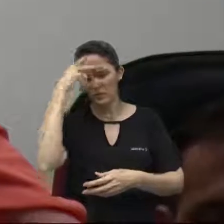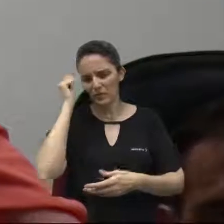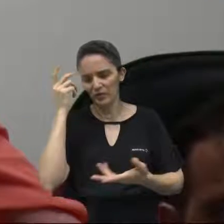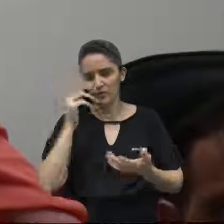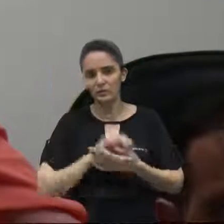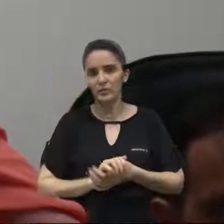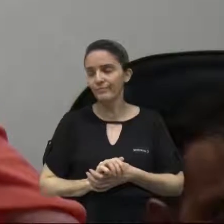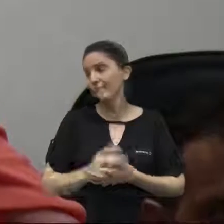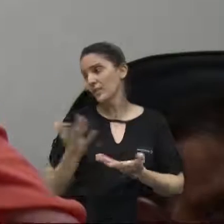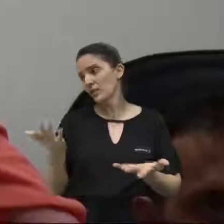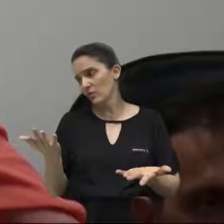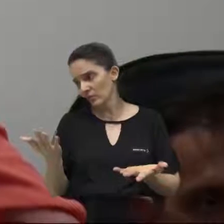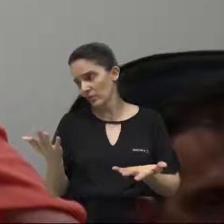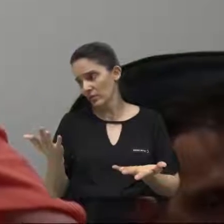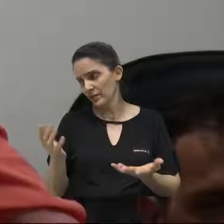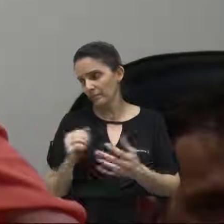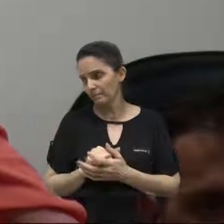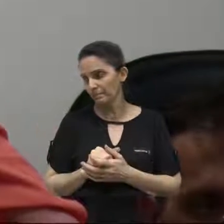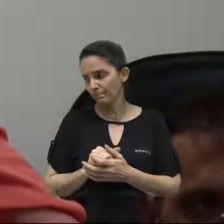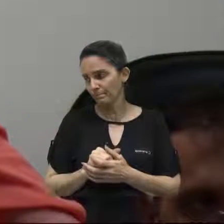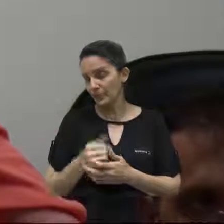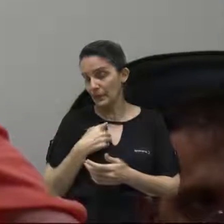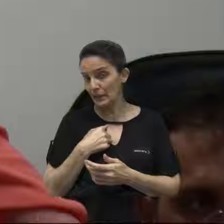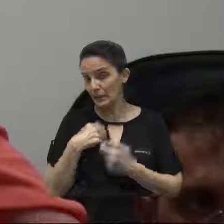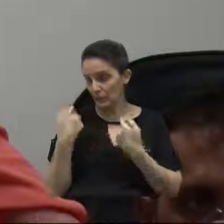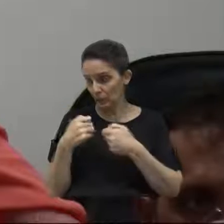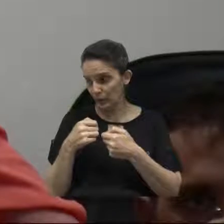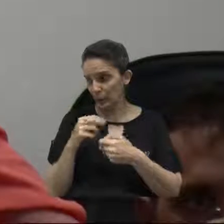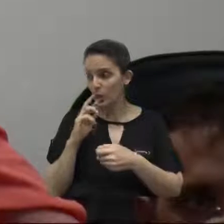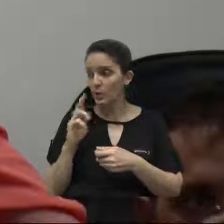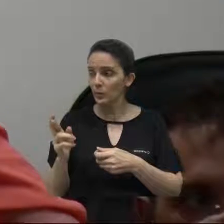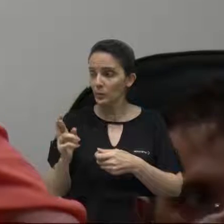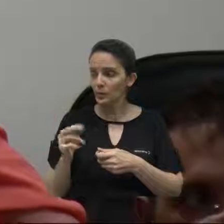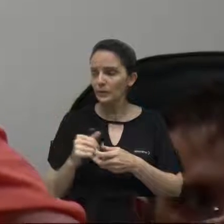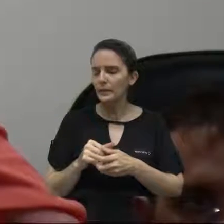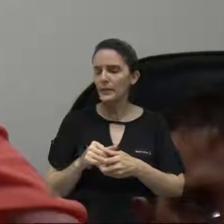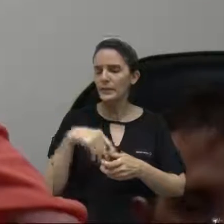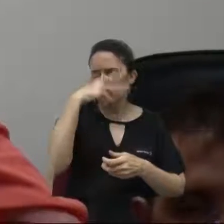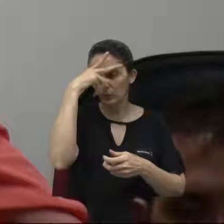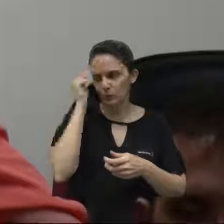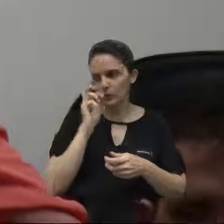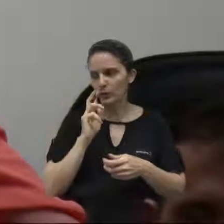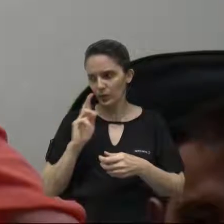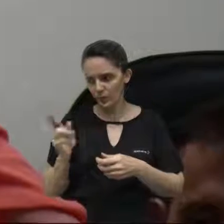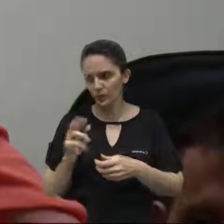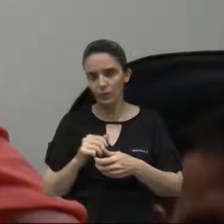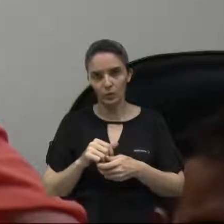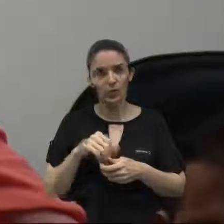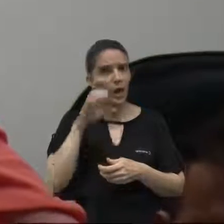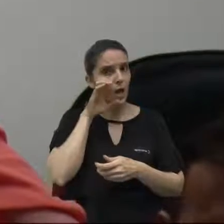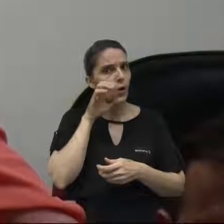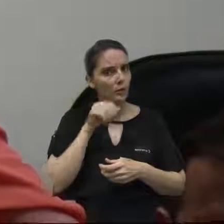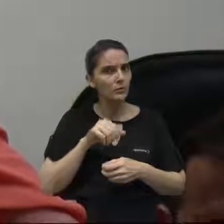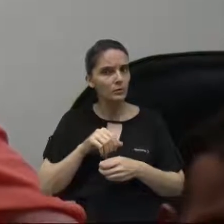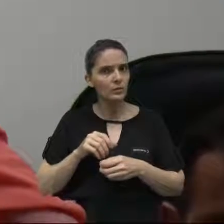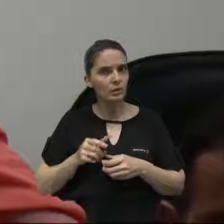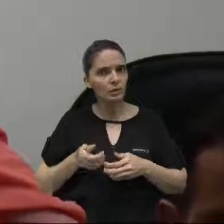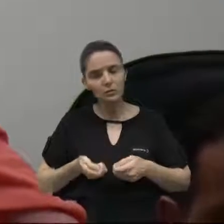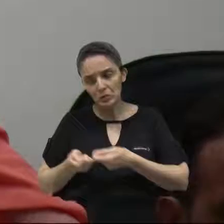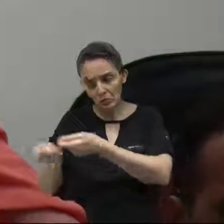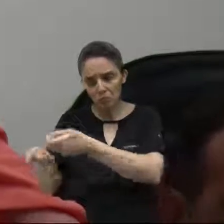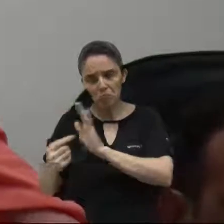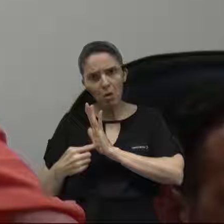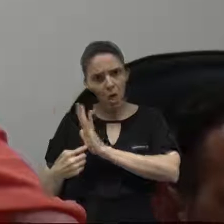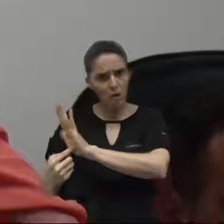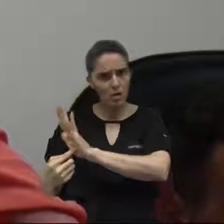ela, infelizmente, eu vou ter que dizer para você, vou te mandar o requerimento, a resposta, porque eu encaminho para todas as pessoas que me procuram, eu encaminho